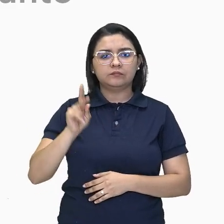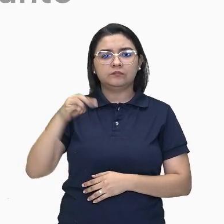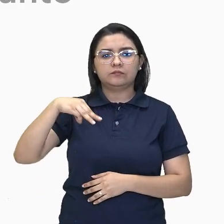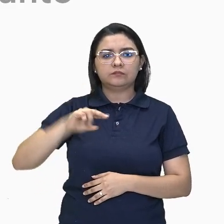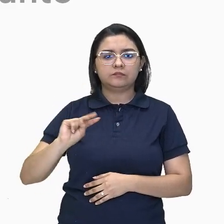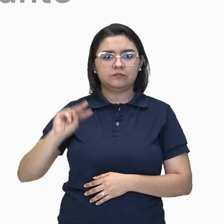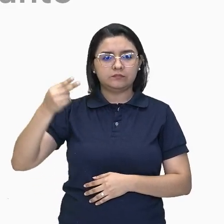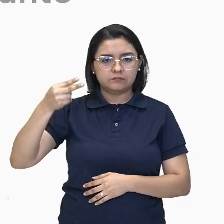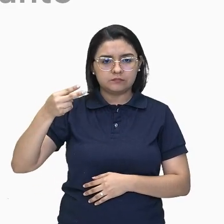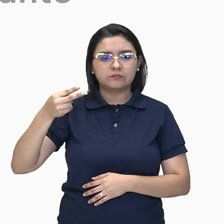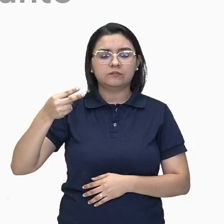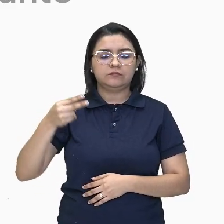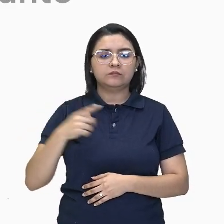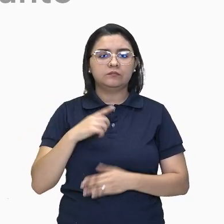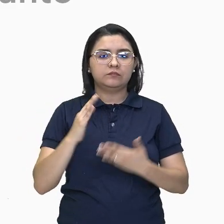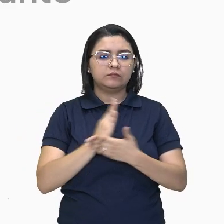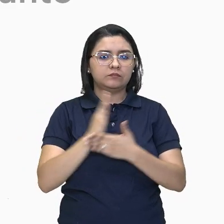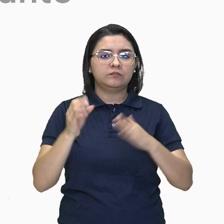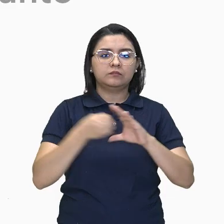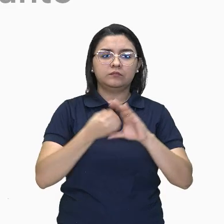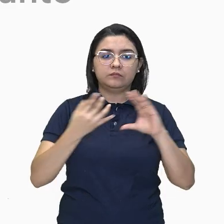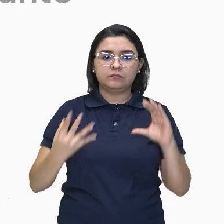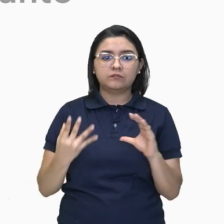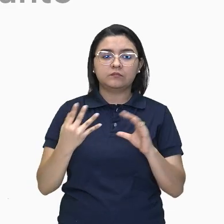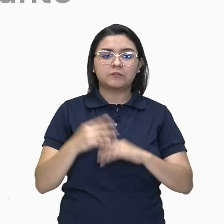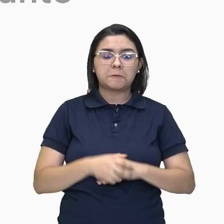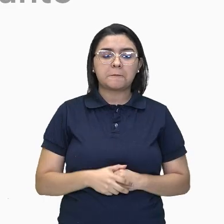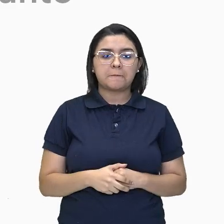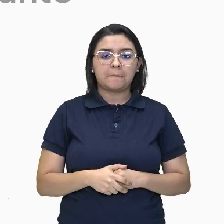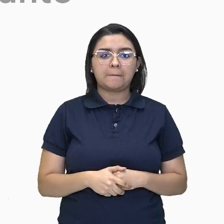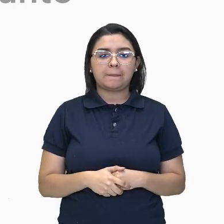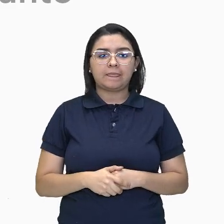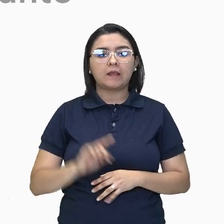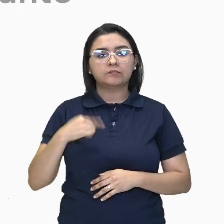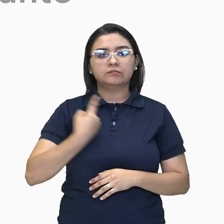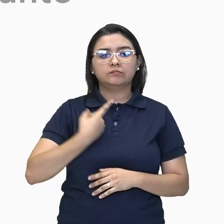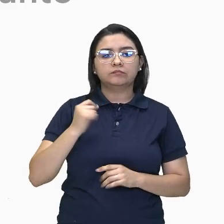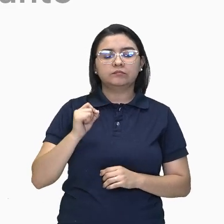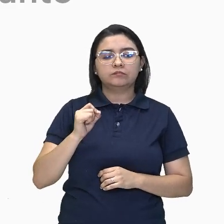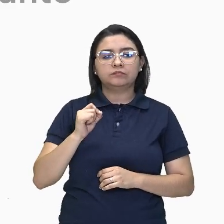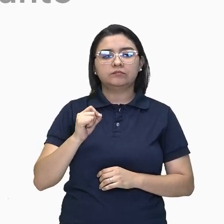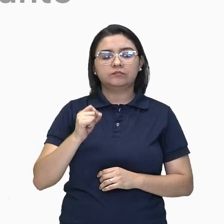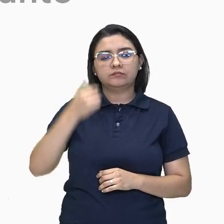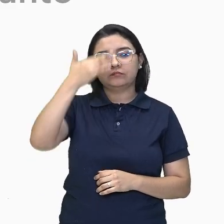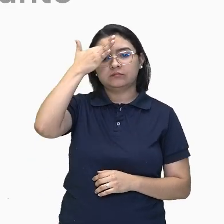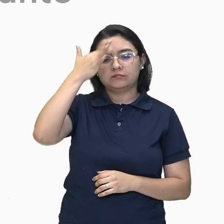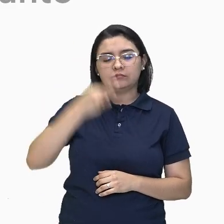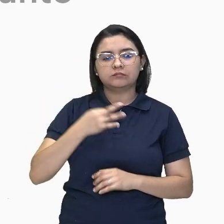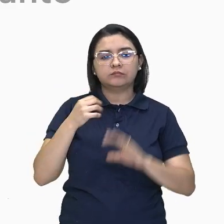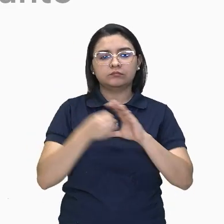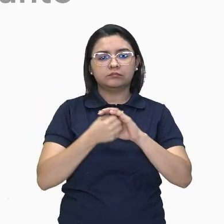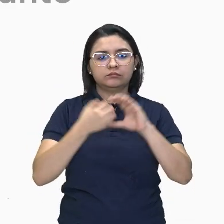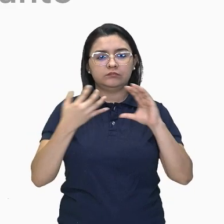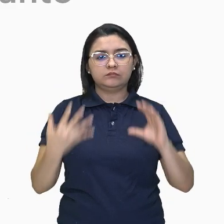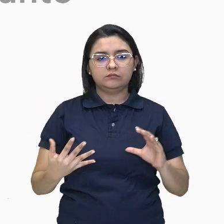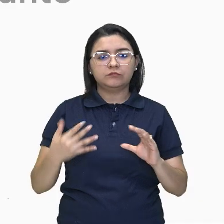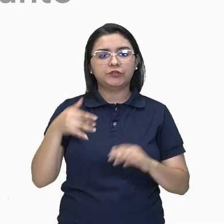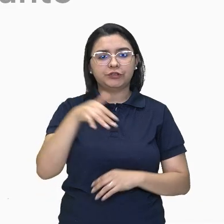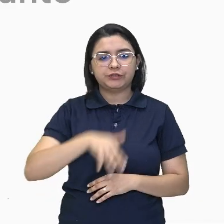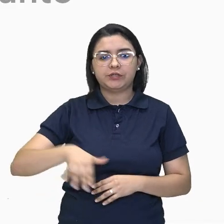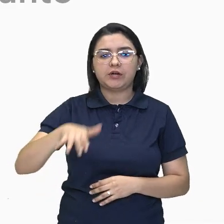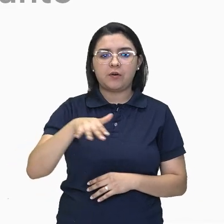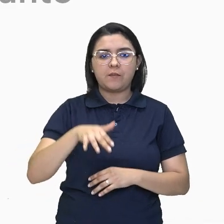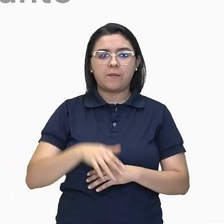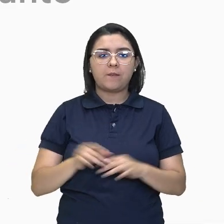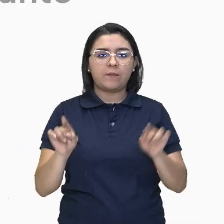quilômetros quadrados, são algumas das características para a gente observar, né, as características gerais.